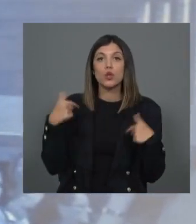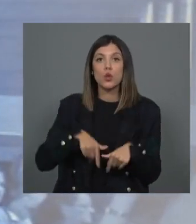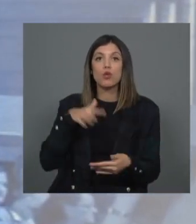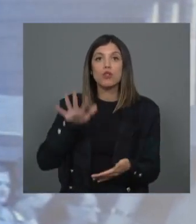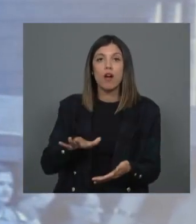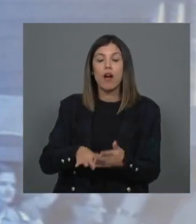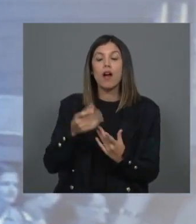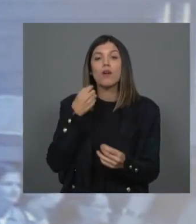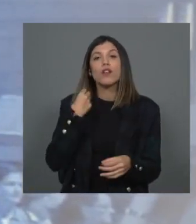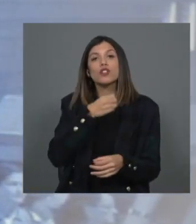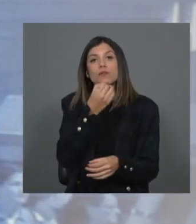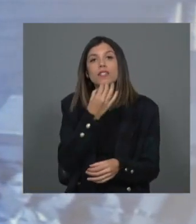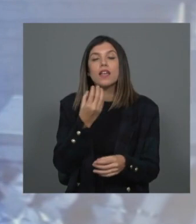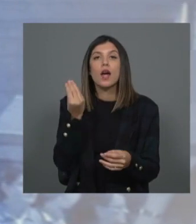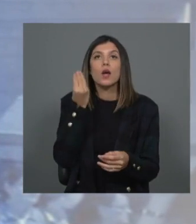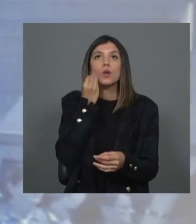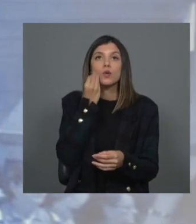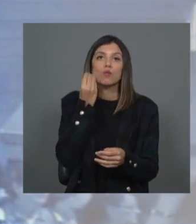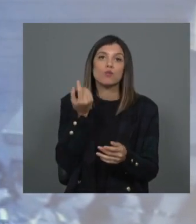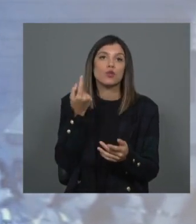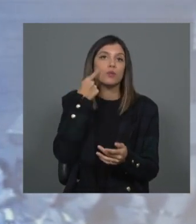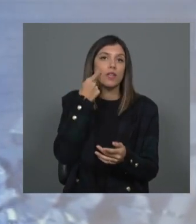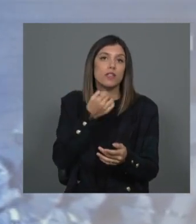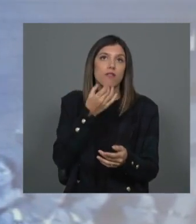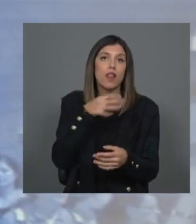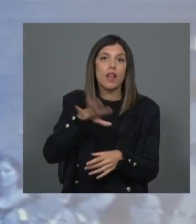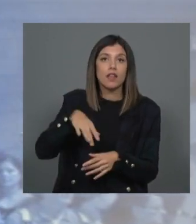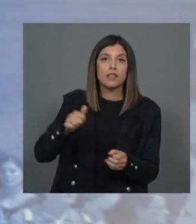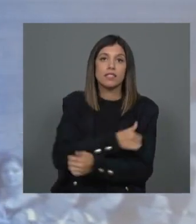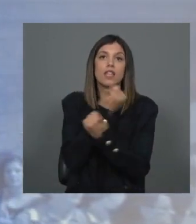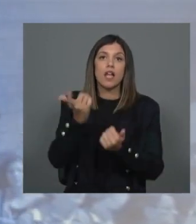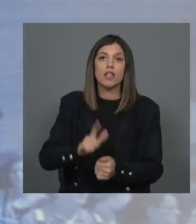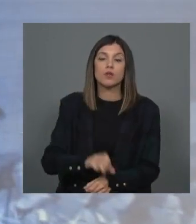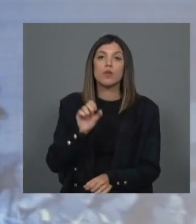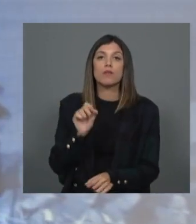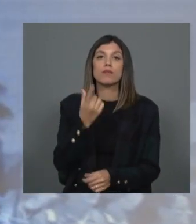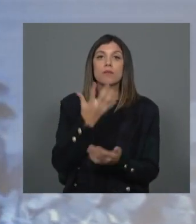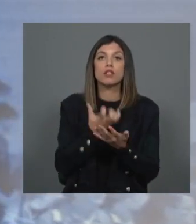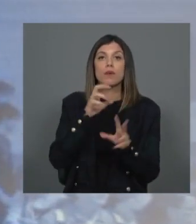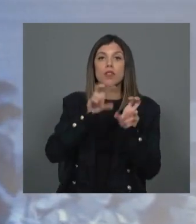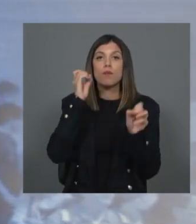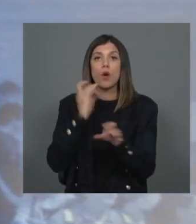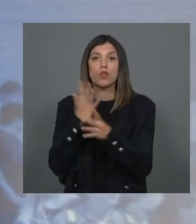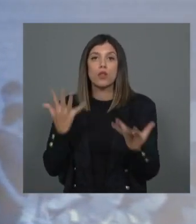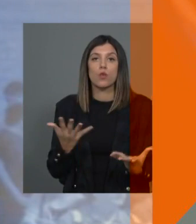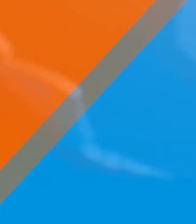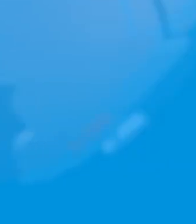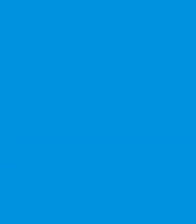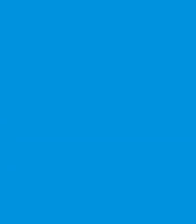experiência em curso nesta comunidade na cidade de Lisboa. Primeiro, o nosso destaque vai para outros temas da atualidade.